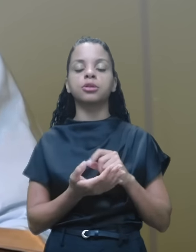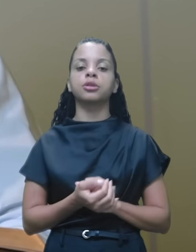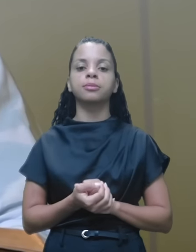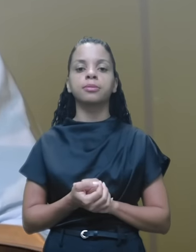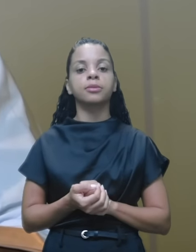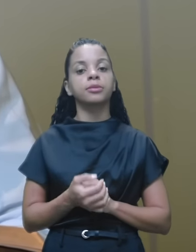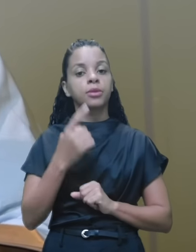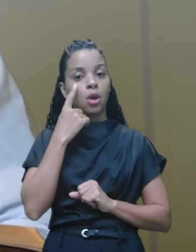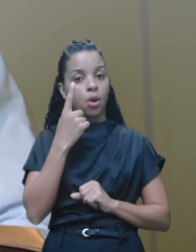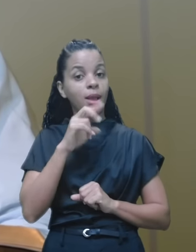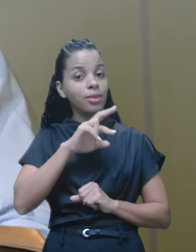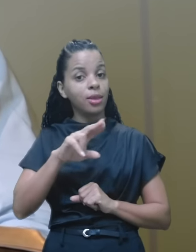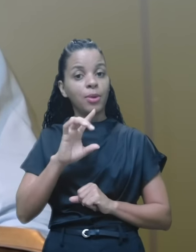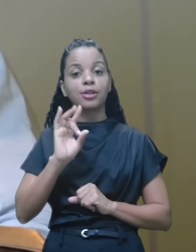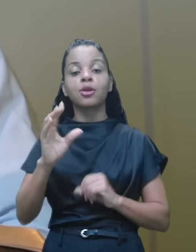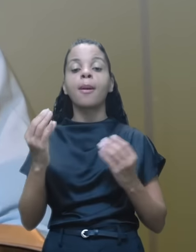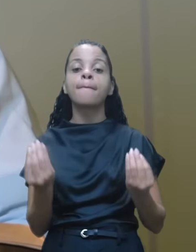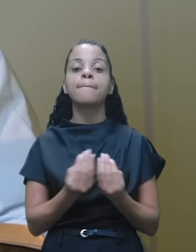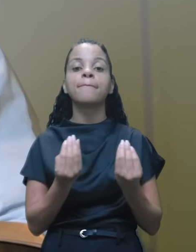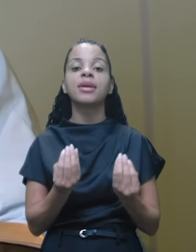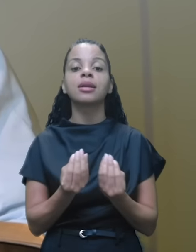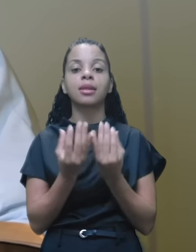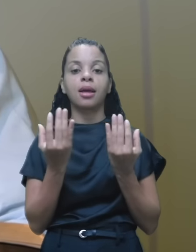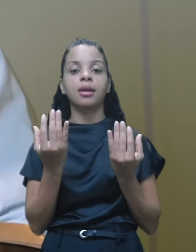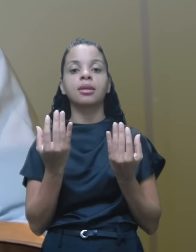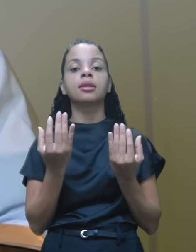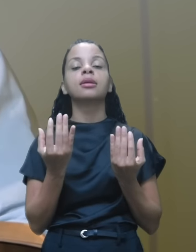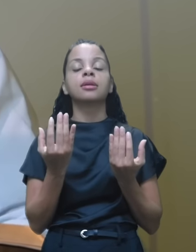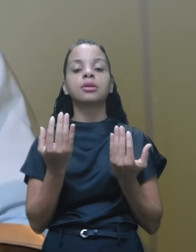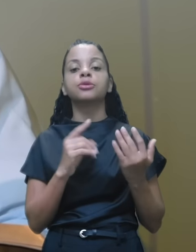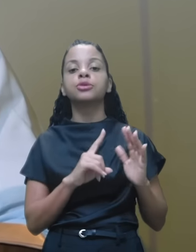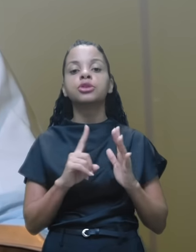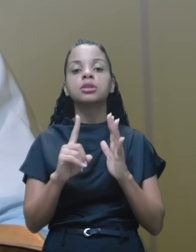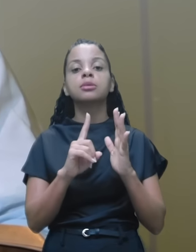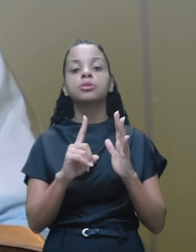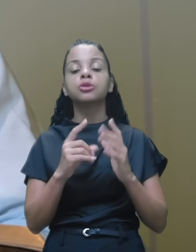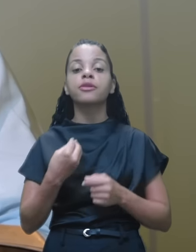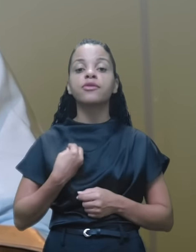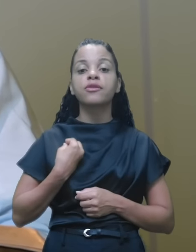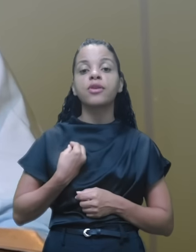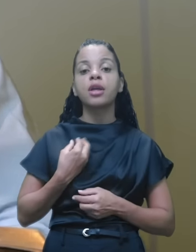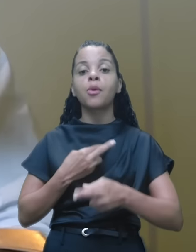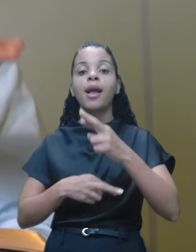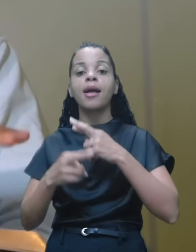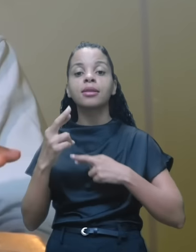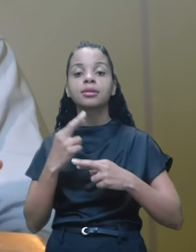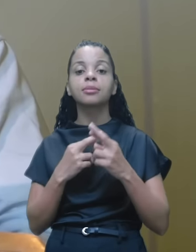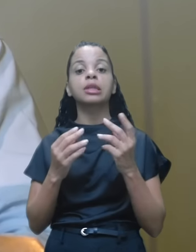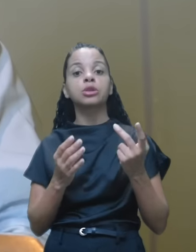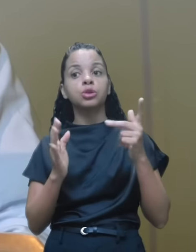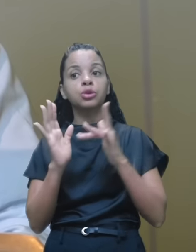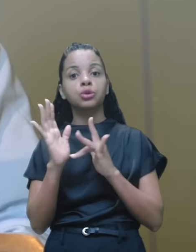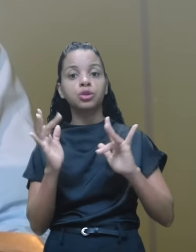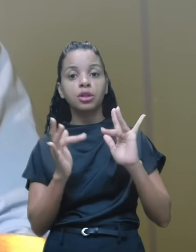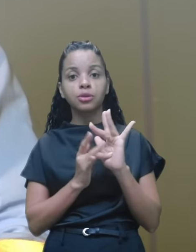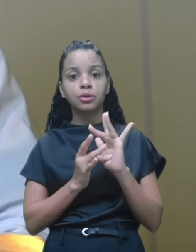são a questão dos milagres. Eles vivenciaram momentos extremamente grandes na presença de Jesus e mesmo assim